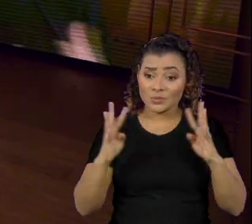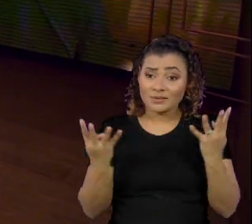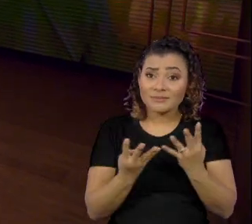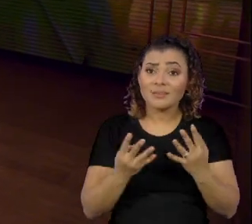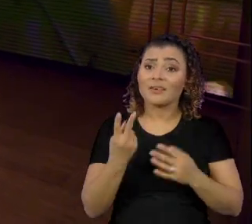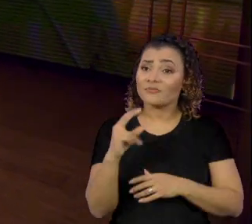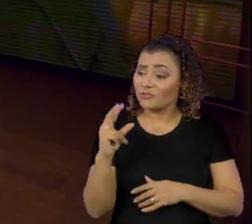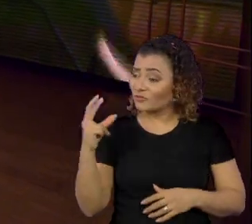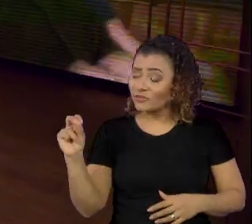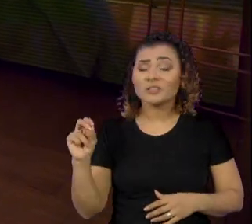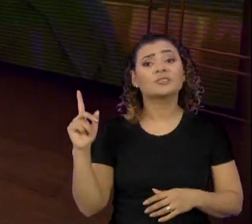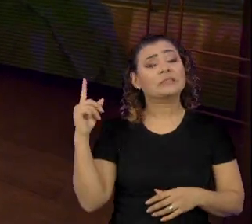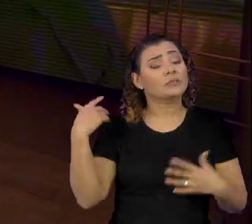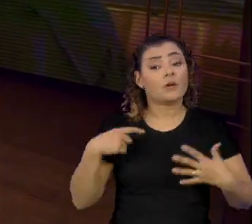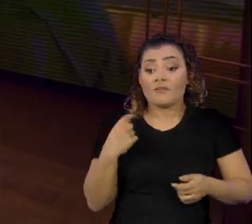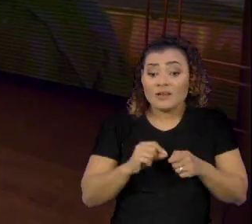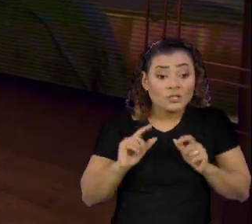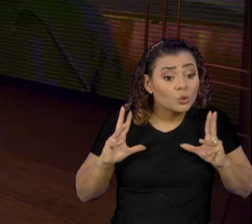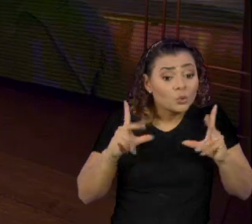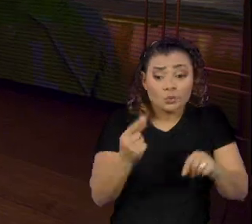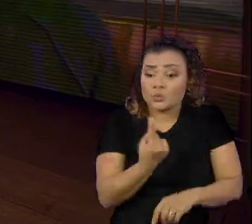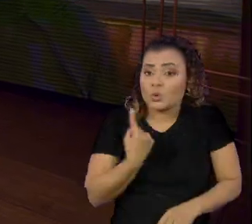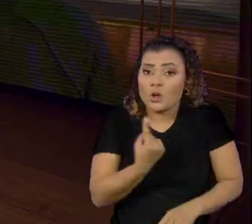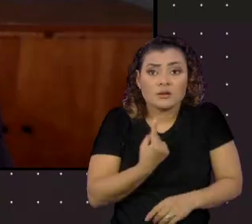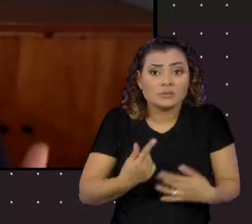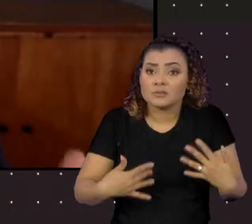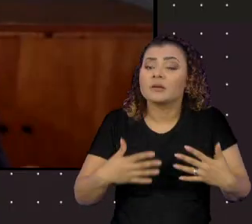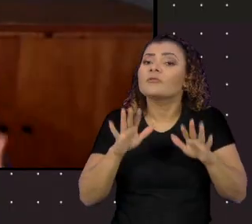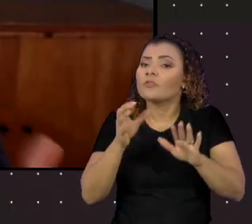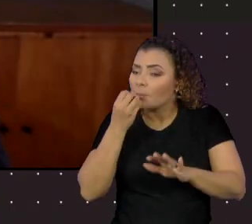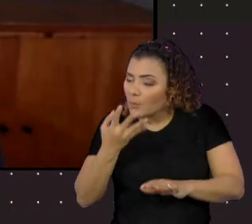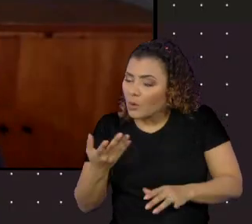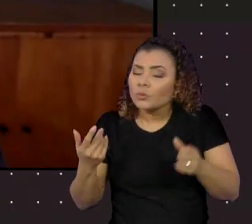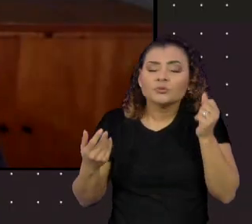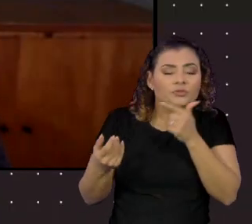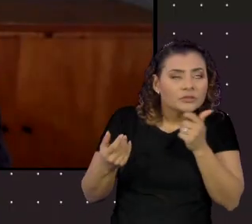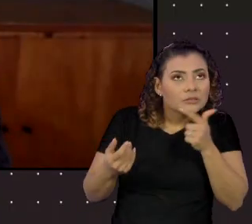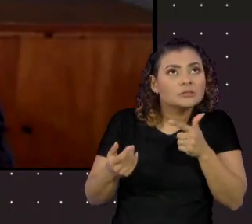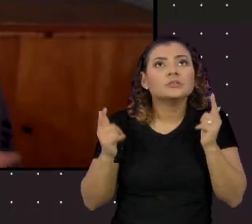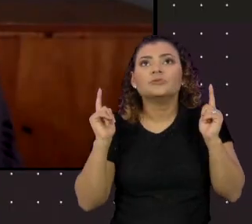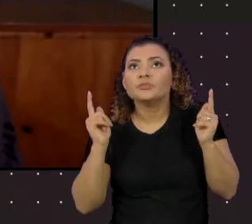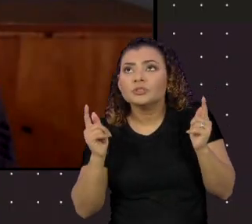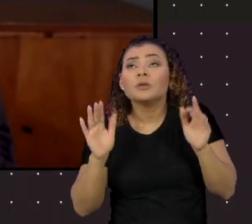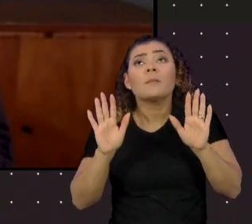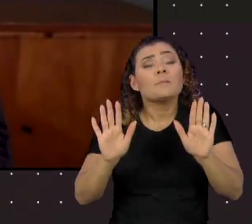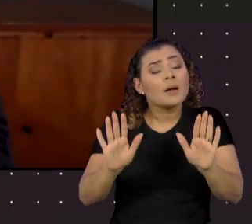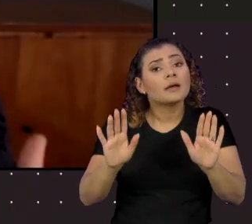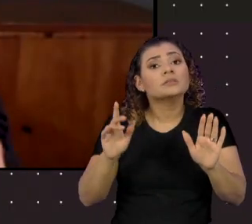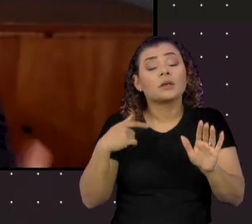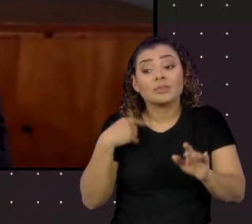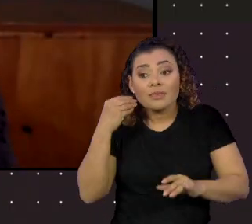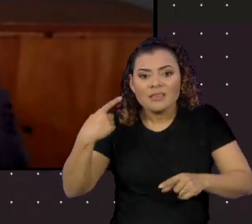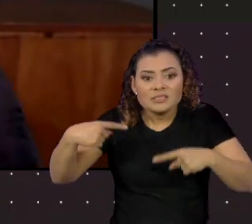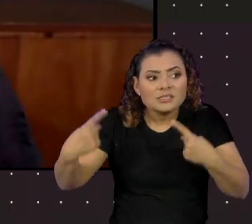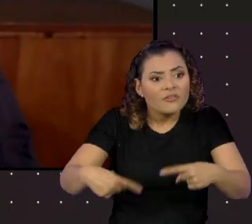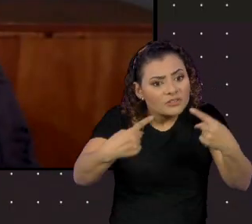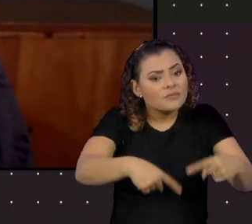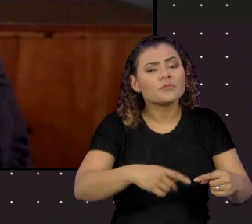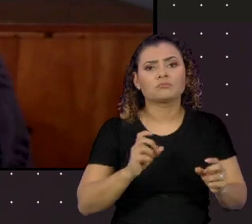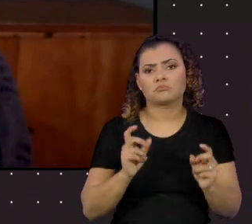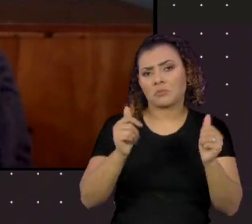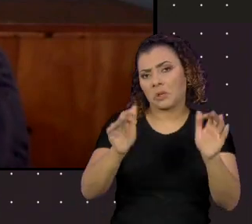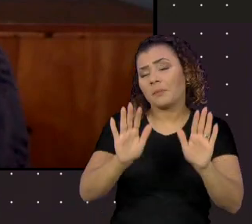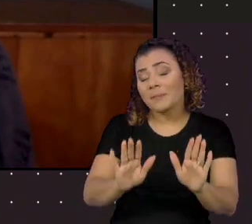tudo. Foi um aprendizado, foi divertido, foi bom também para me arriscar em outros lugares,